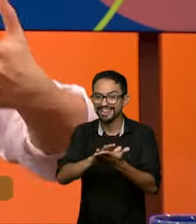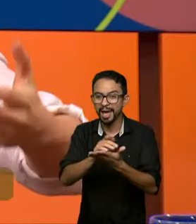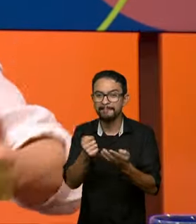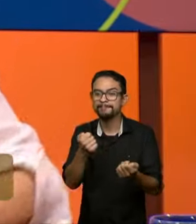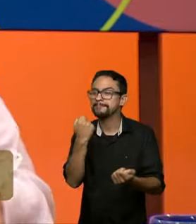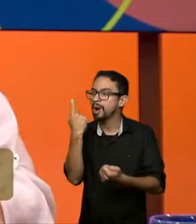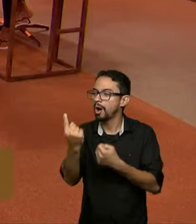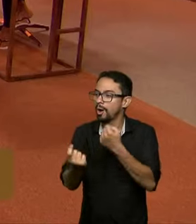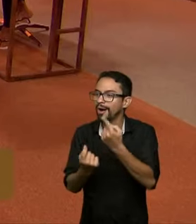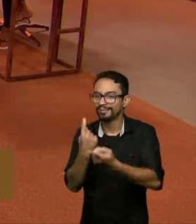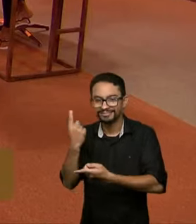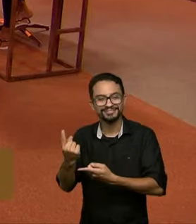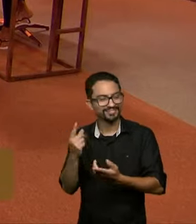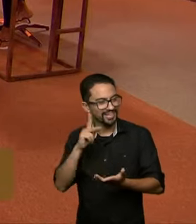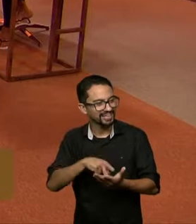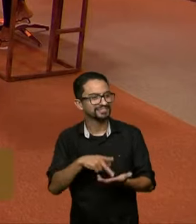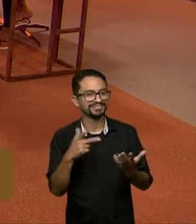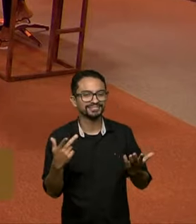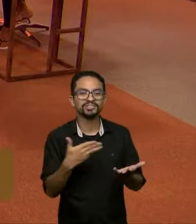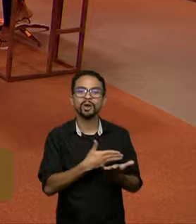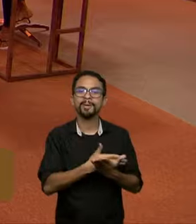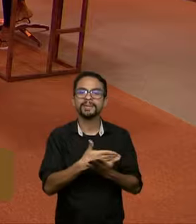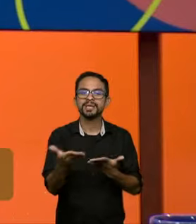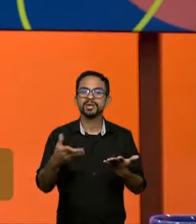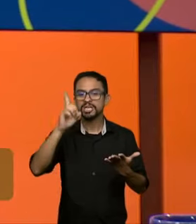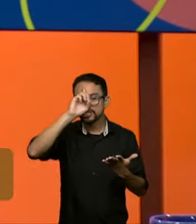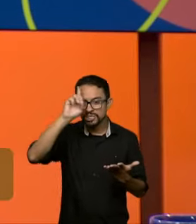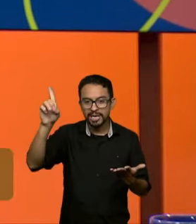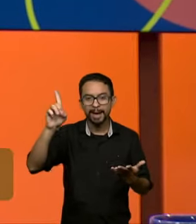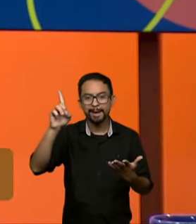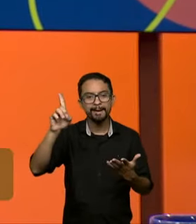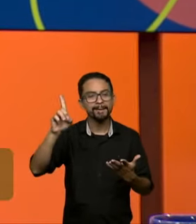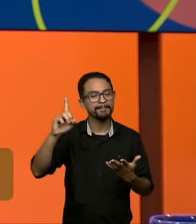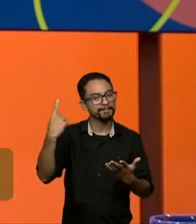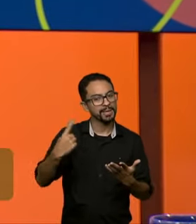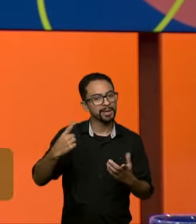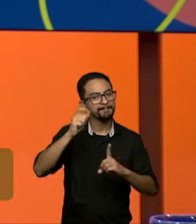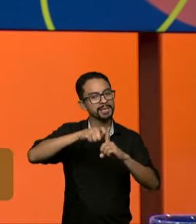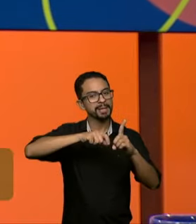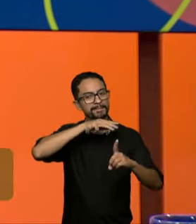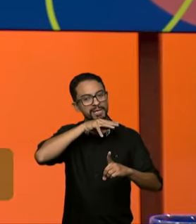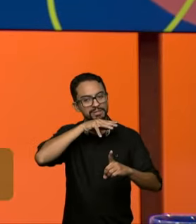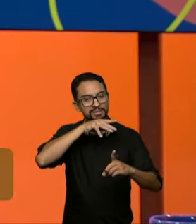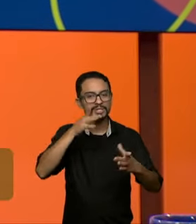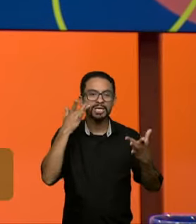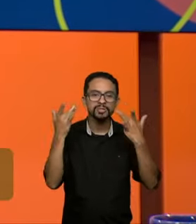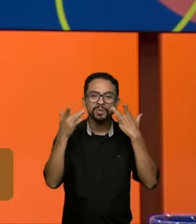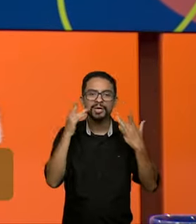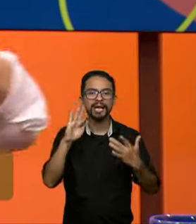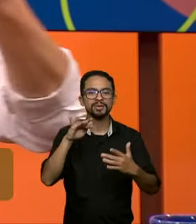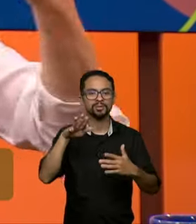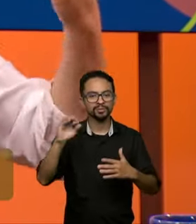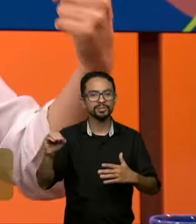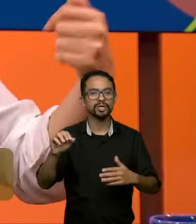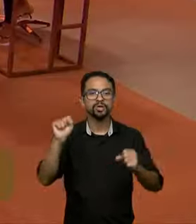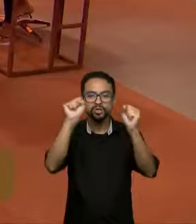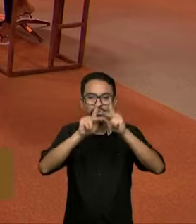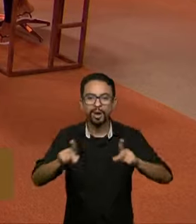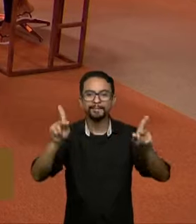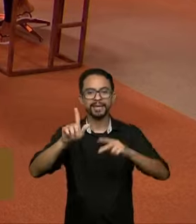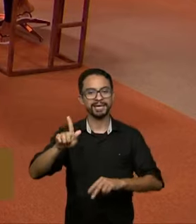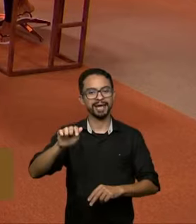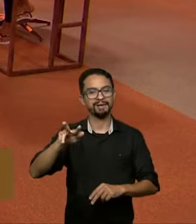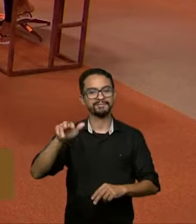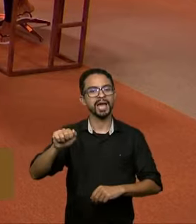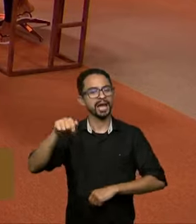aqui no Rio, você tá... A gente vai estrear agora, dia 1º de março, no Teatro Clara Nunes, no Shopping da Gávea, que a gente fez no